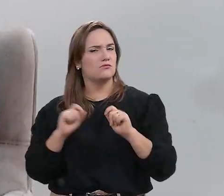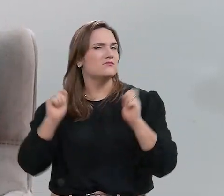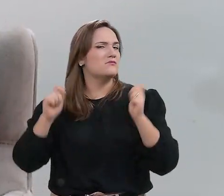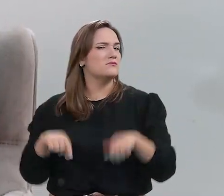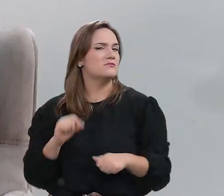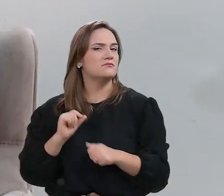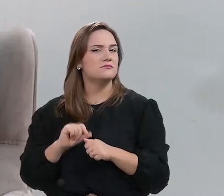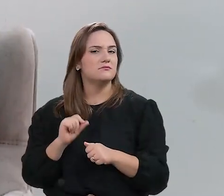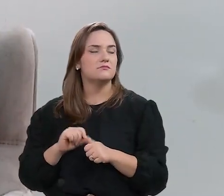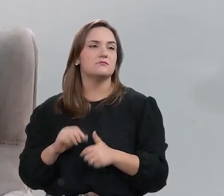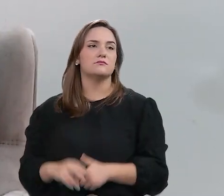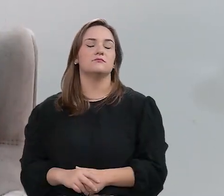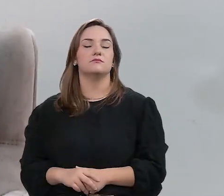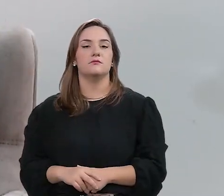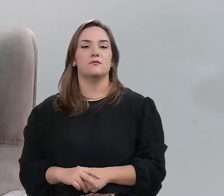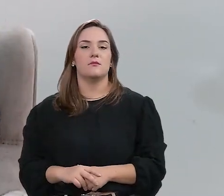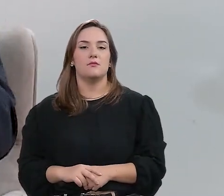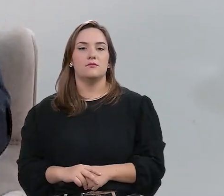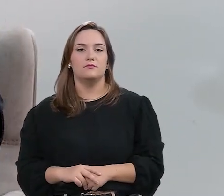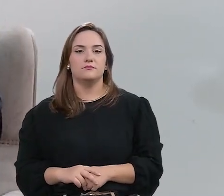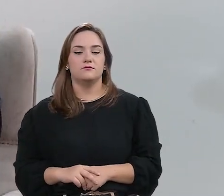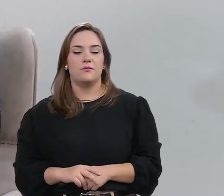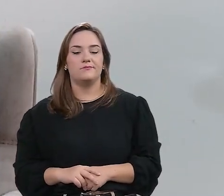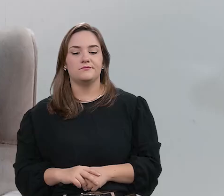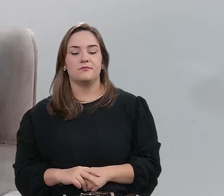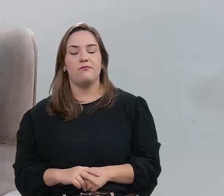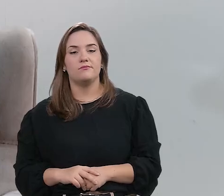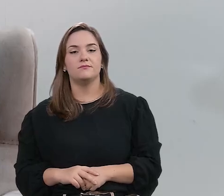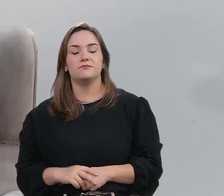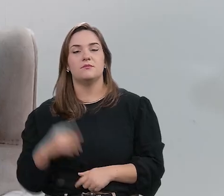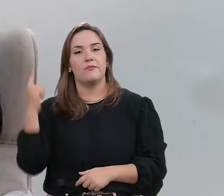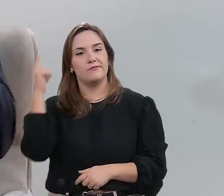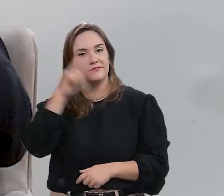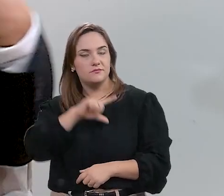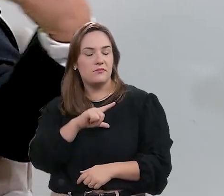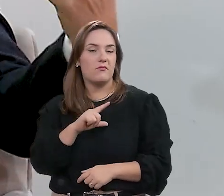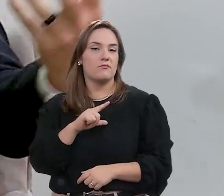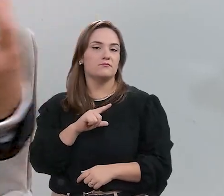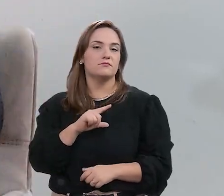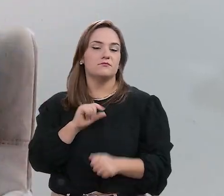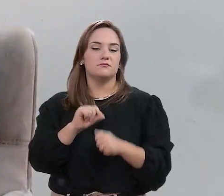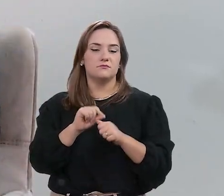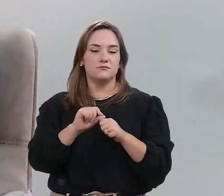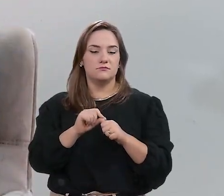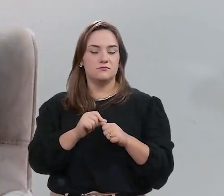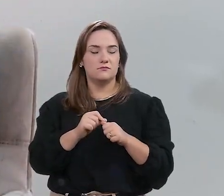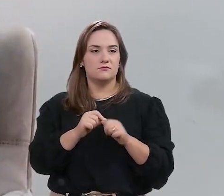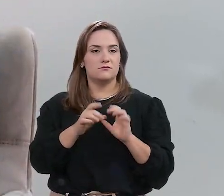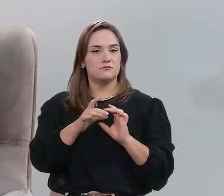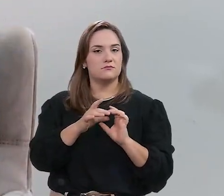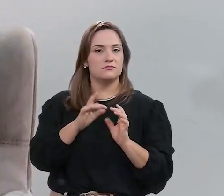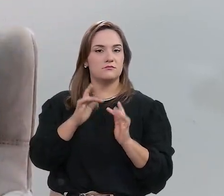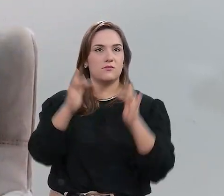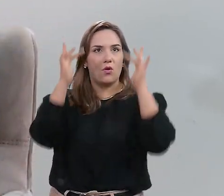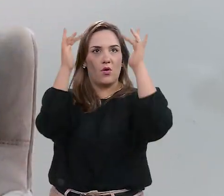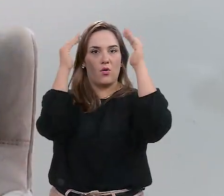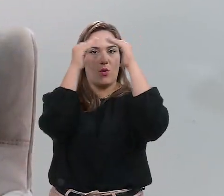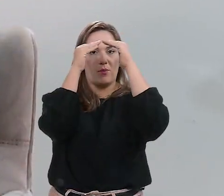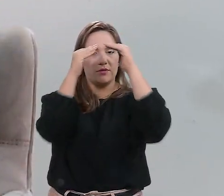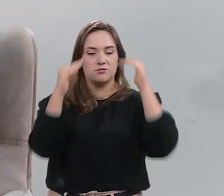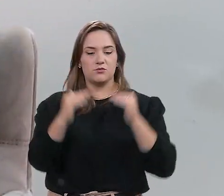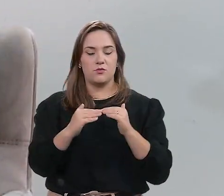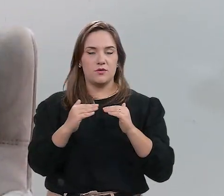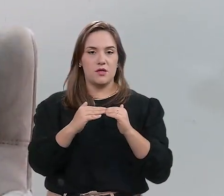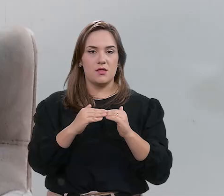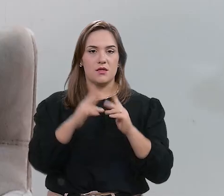no sentido de ter uma sintonia em termos de legislação de proteção